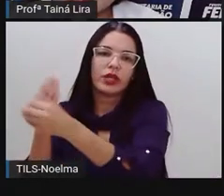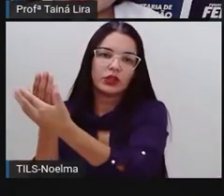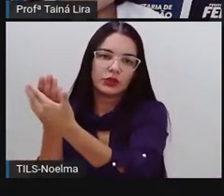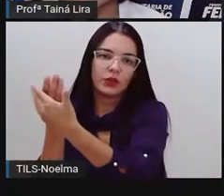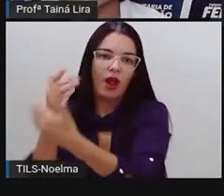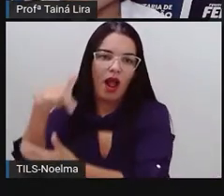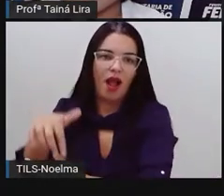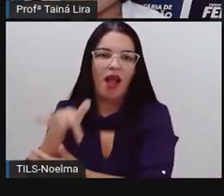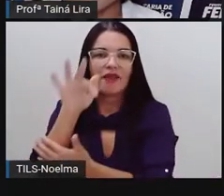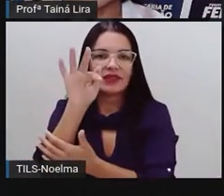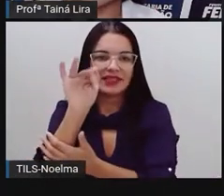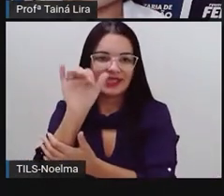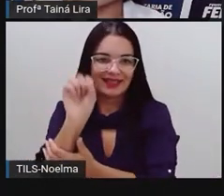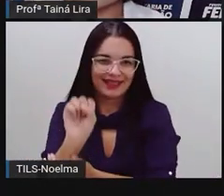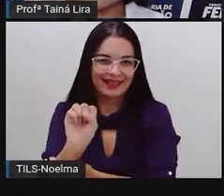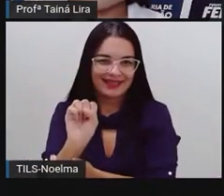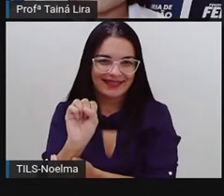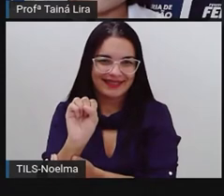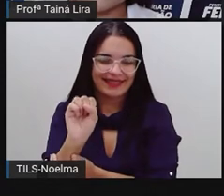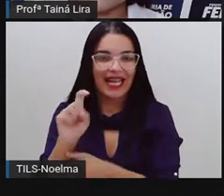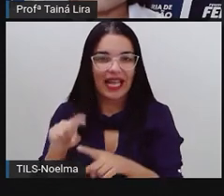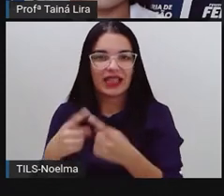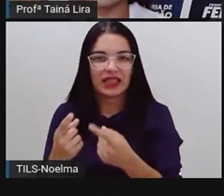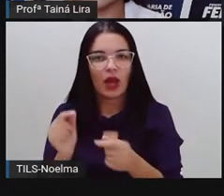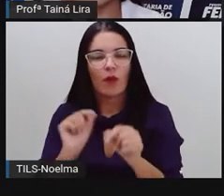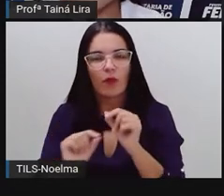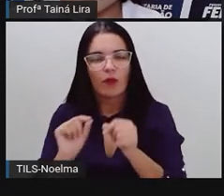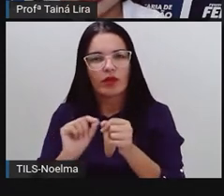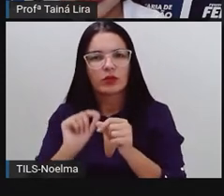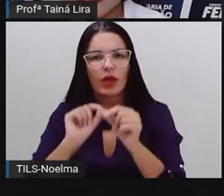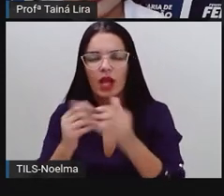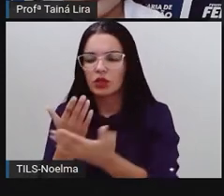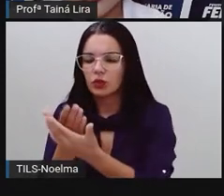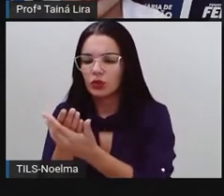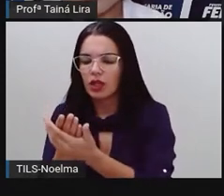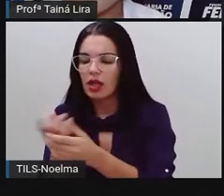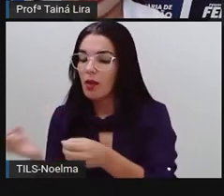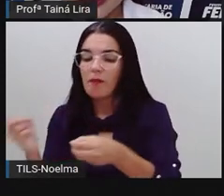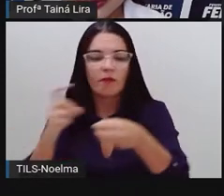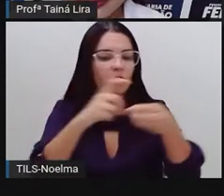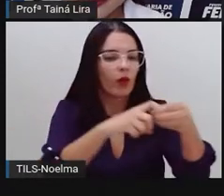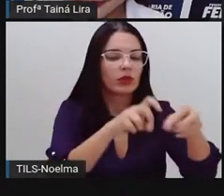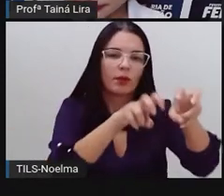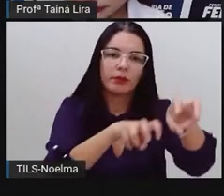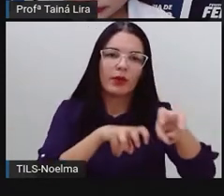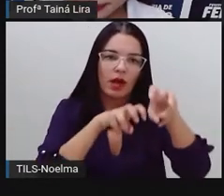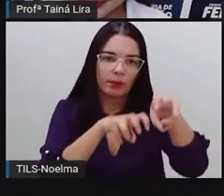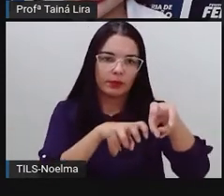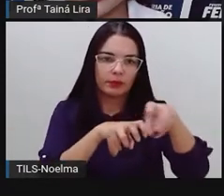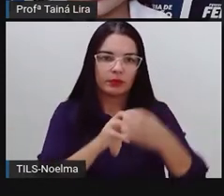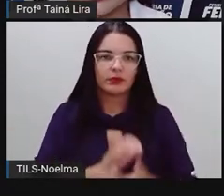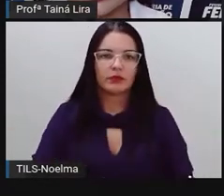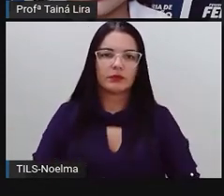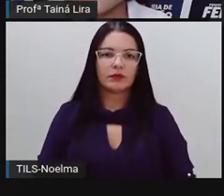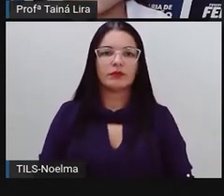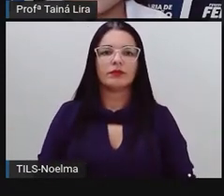estudar aqui tá bom E aí elas vêm estuda Retornam para suas casas certo